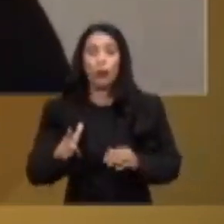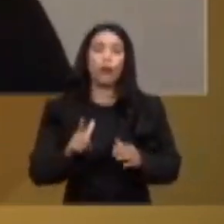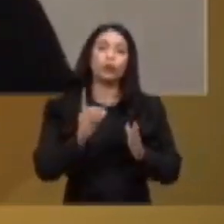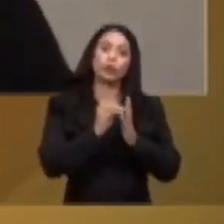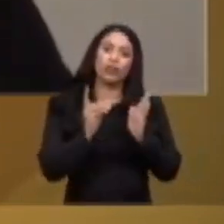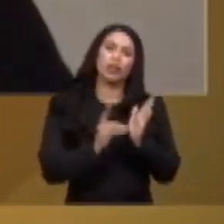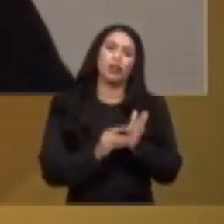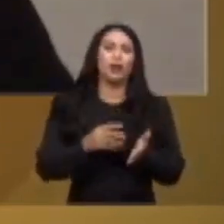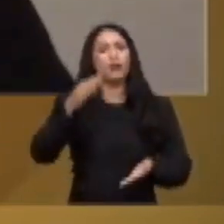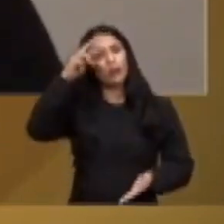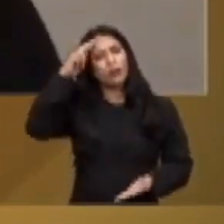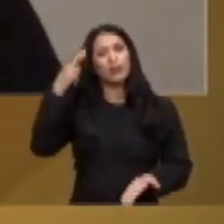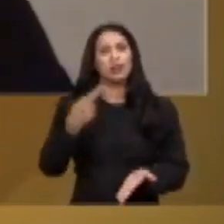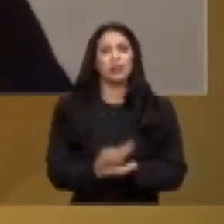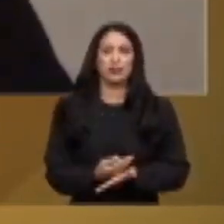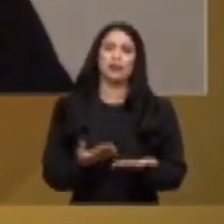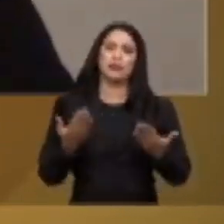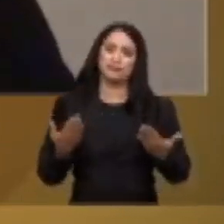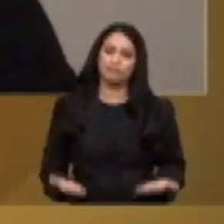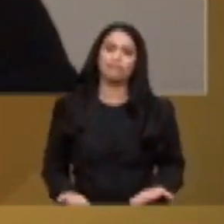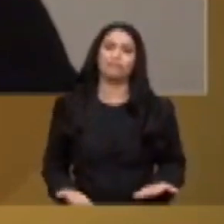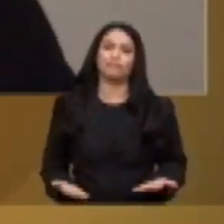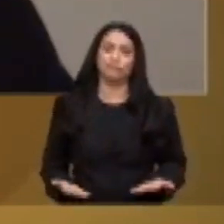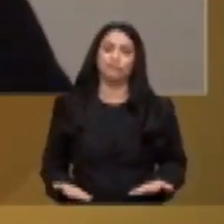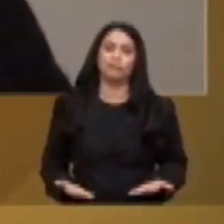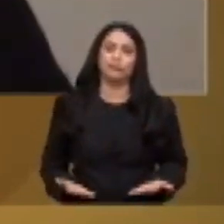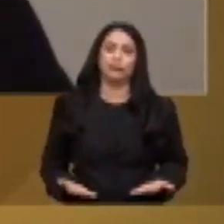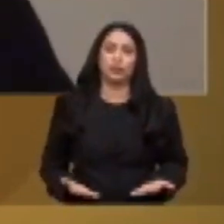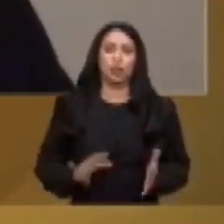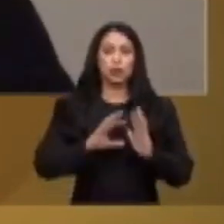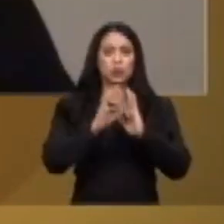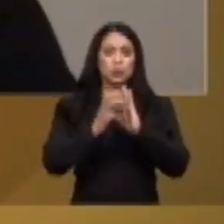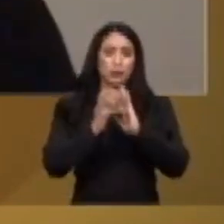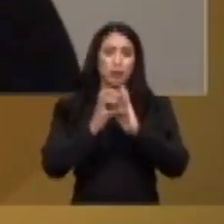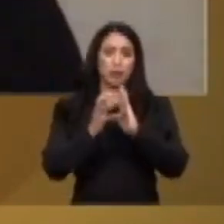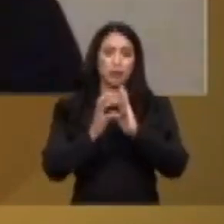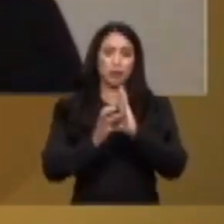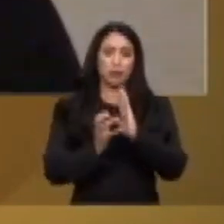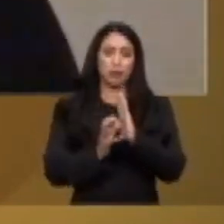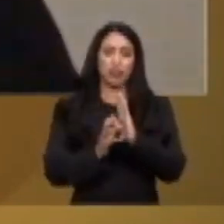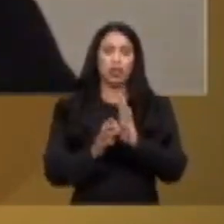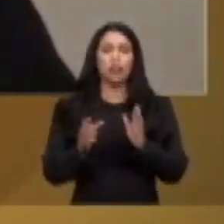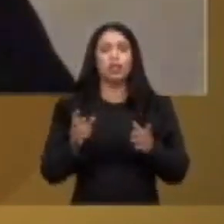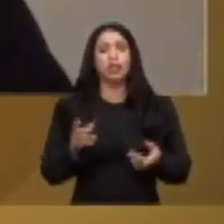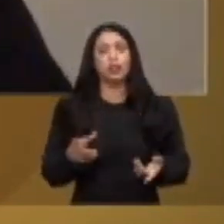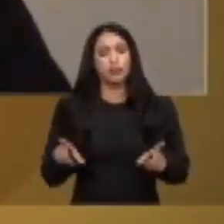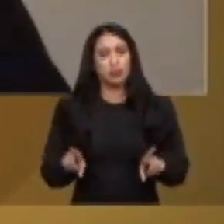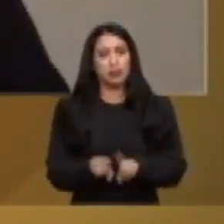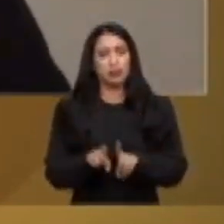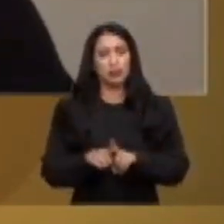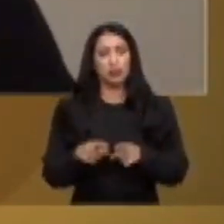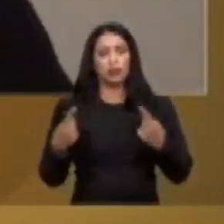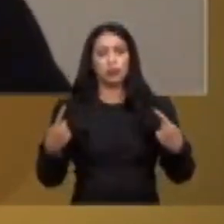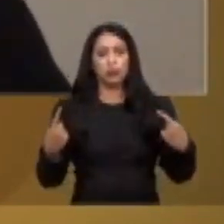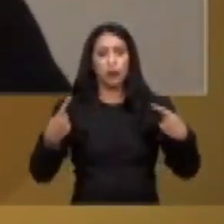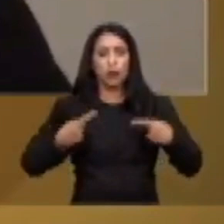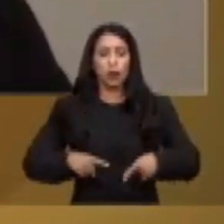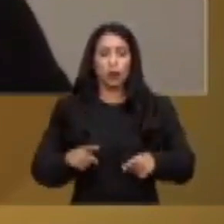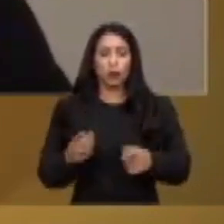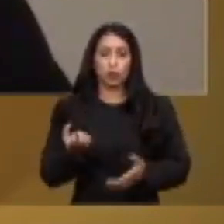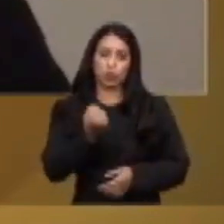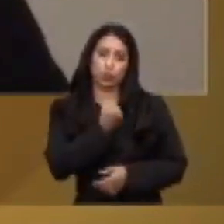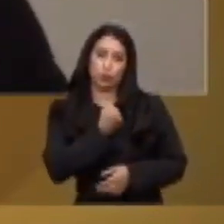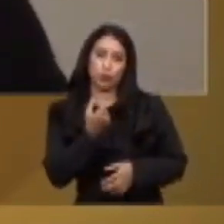todo respeito pelo zelo dos partidos políticos, sobretudo de oposição, aqueles que têm o menor número de